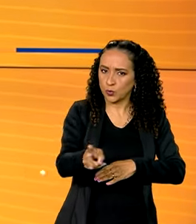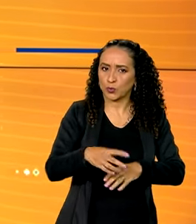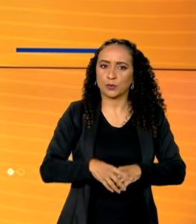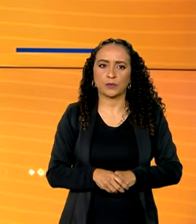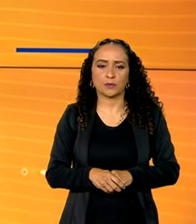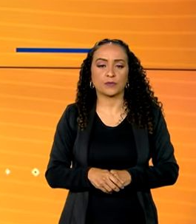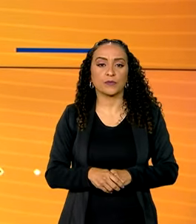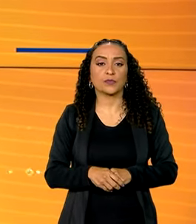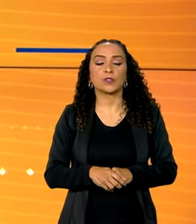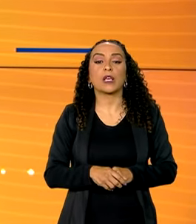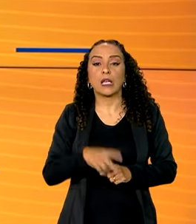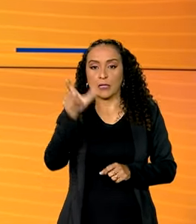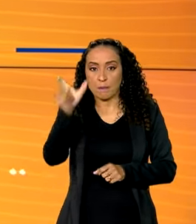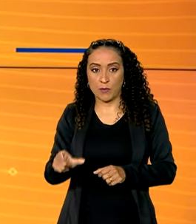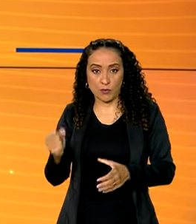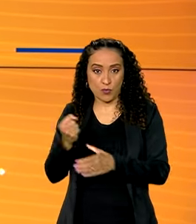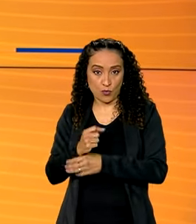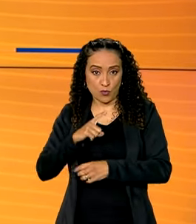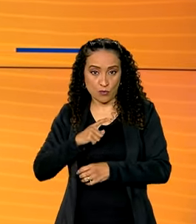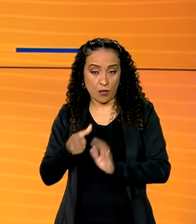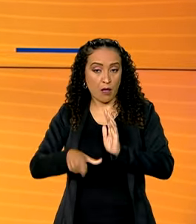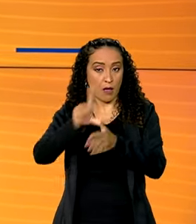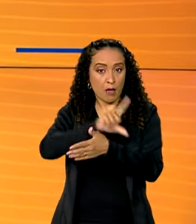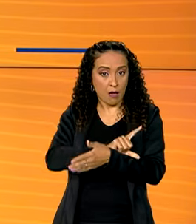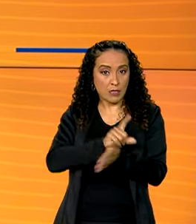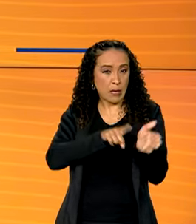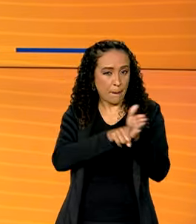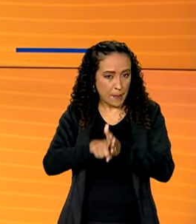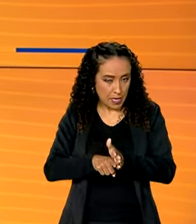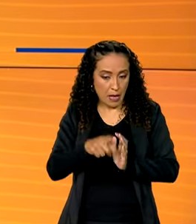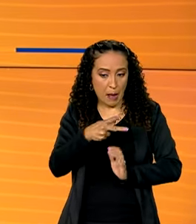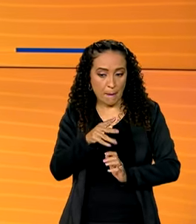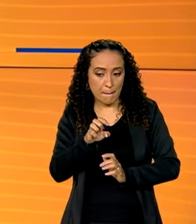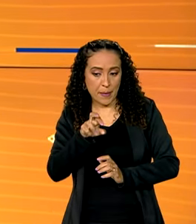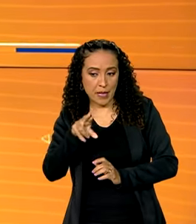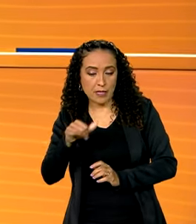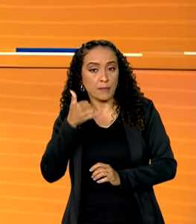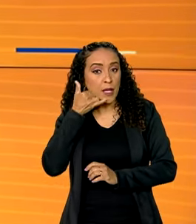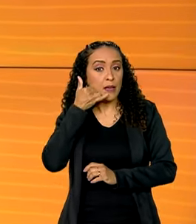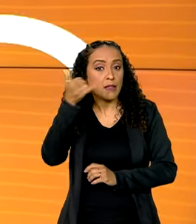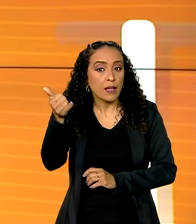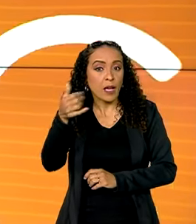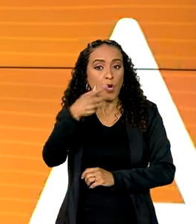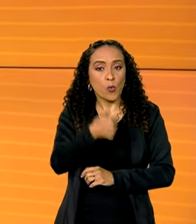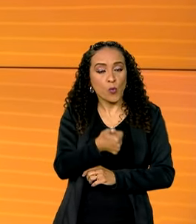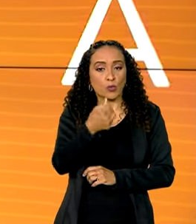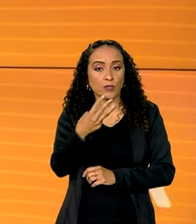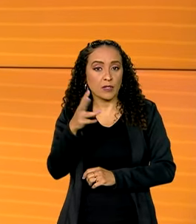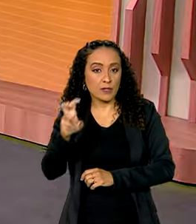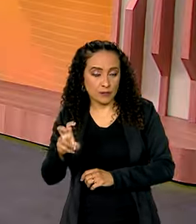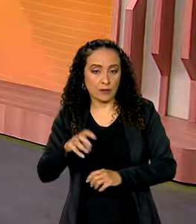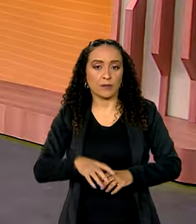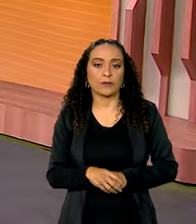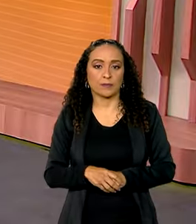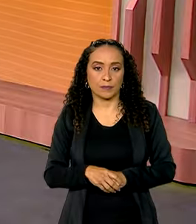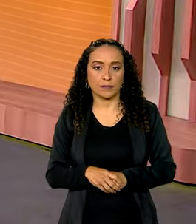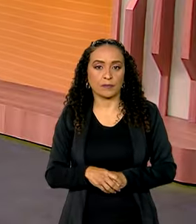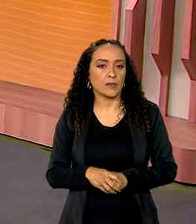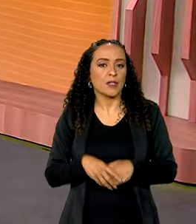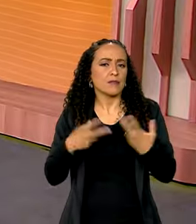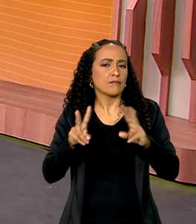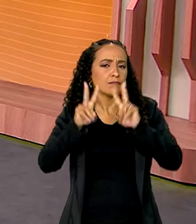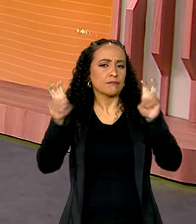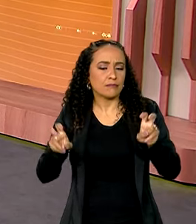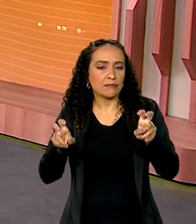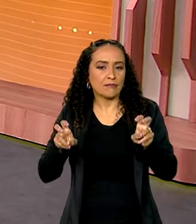continuada. Os segurados que desejarem antecipar as perícias devem ligar para a Central 135. E por falar